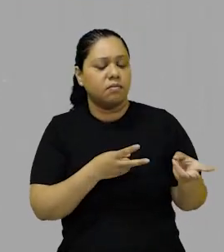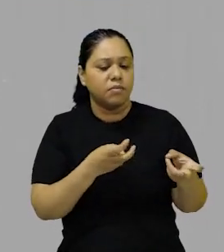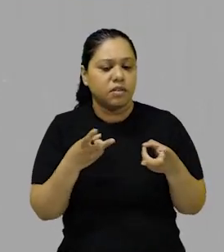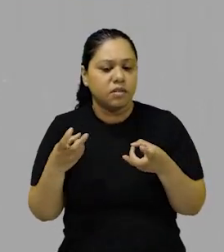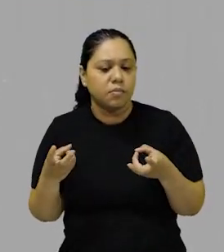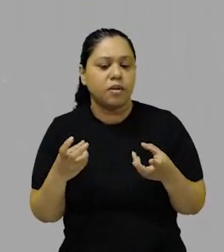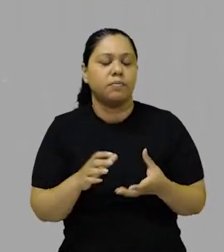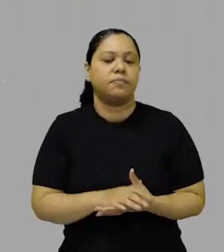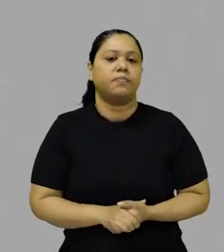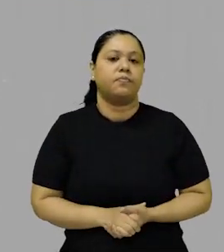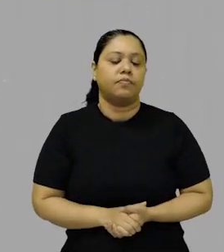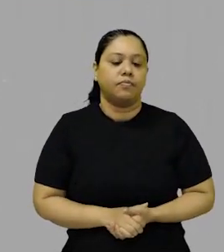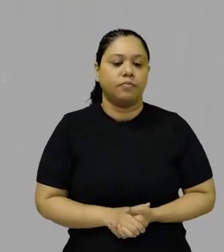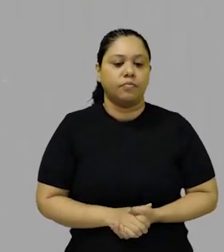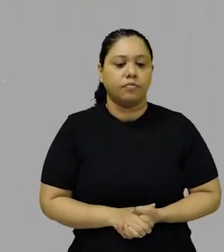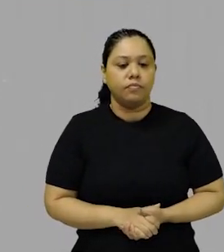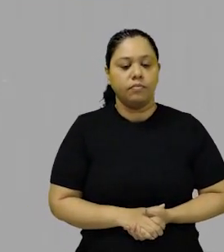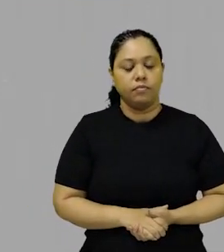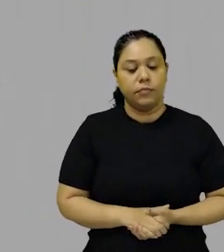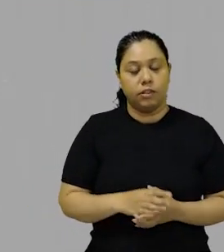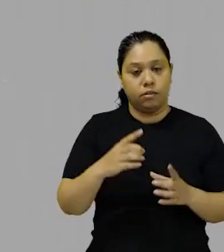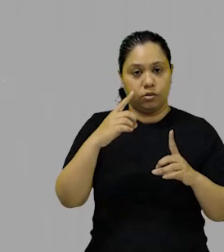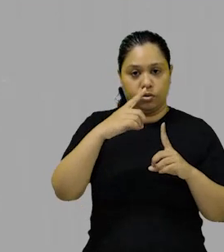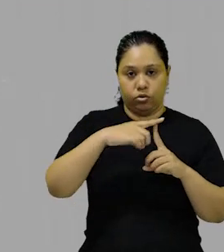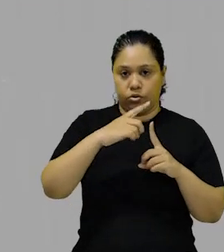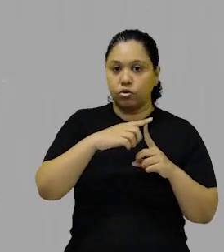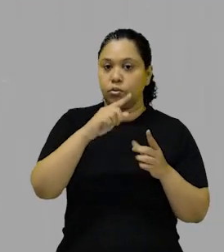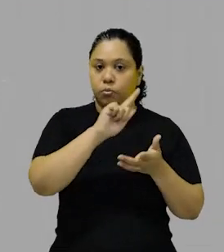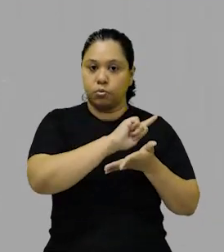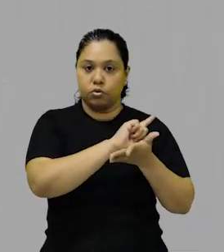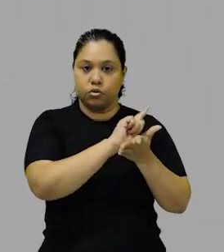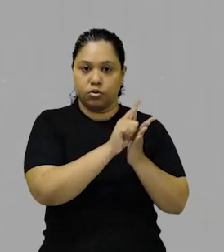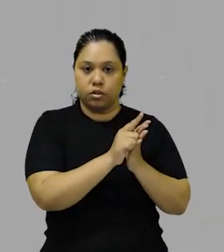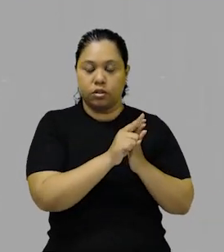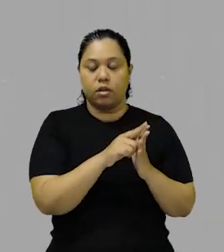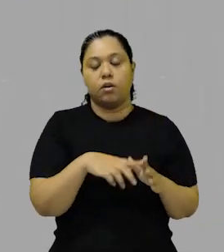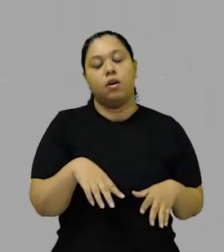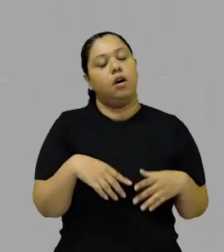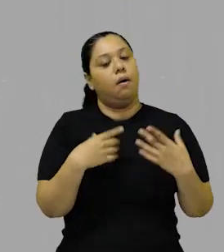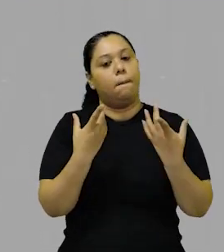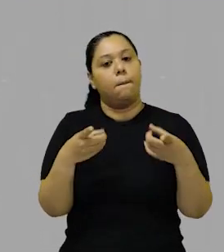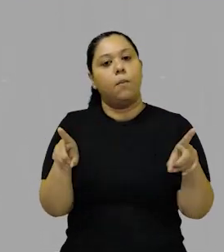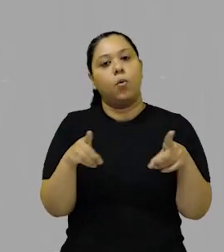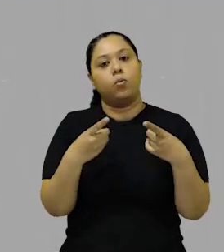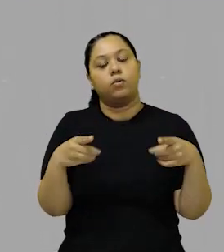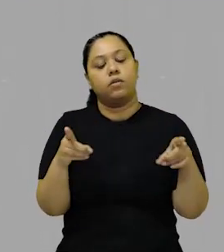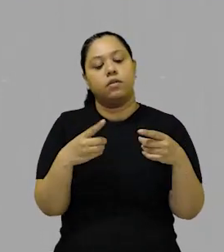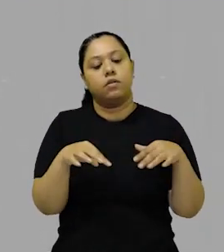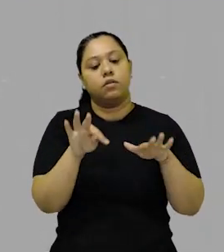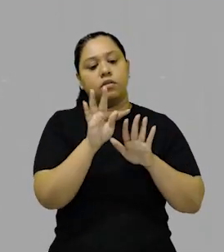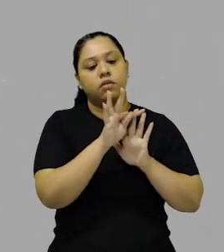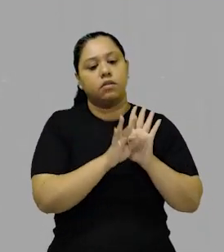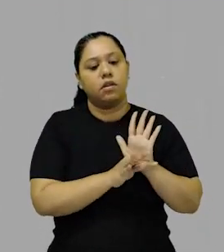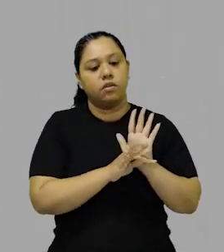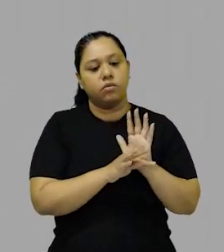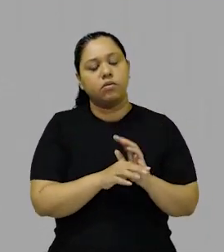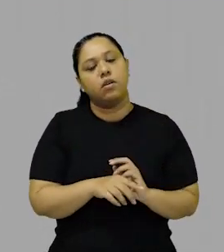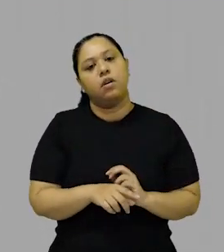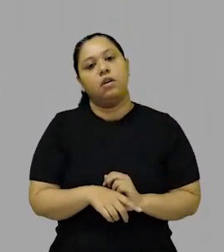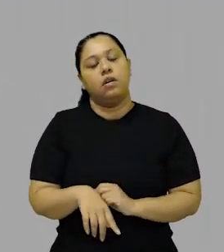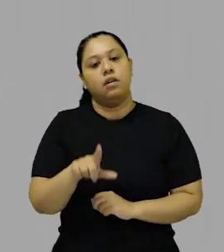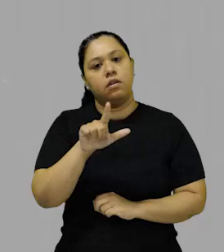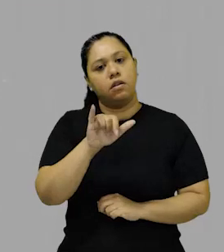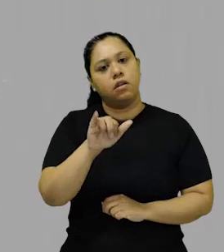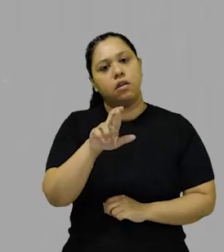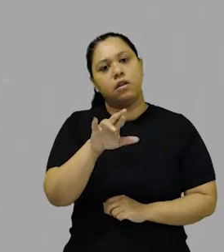últimas provas. Tá? Esse tipo de gênero textual, a canção ou a música, são textos líricos, são textos